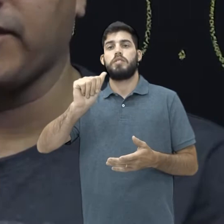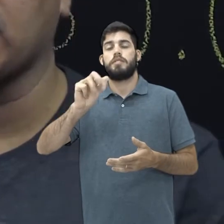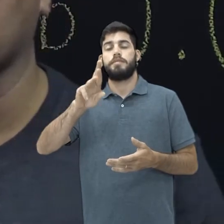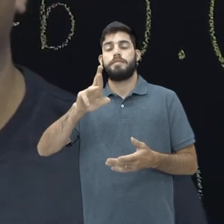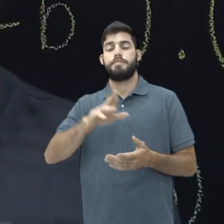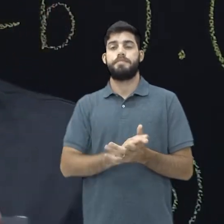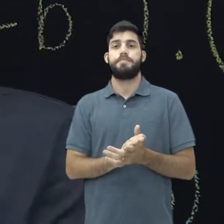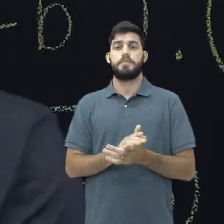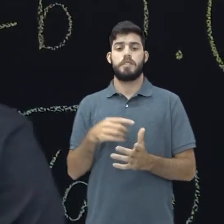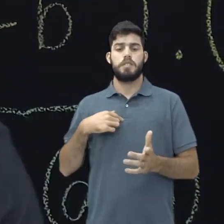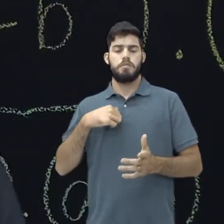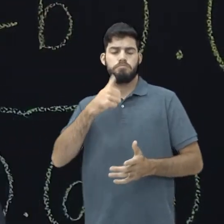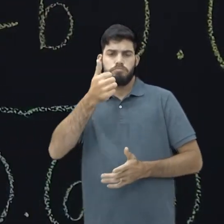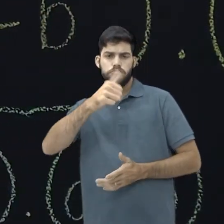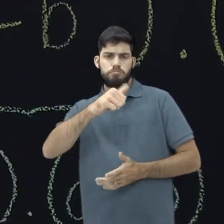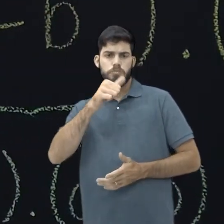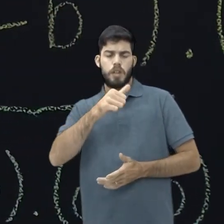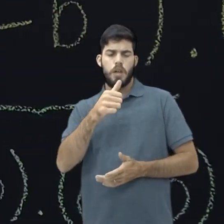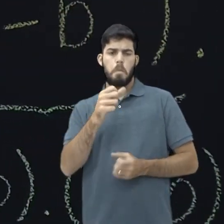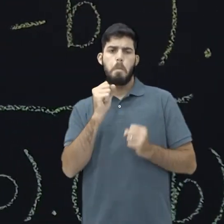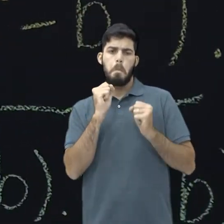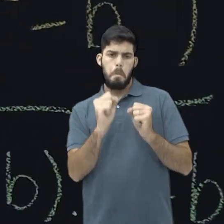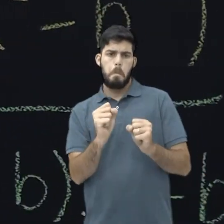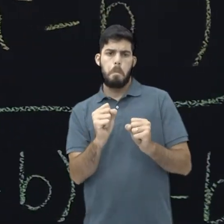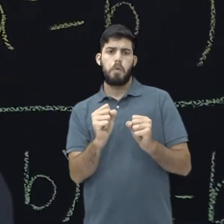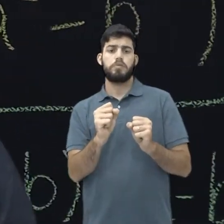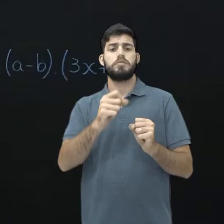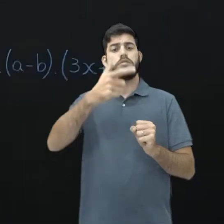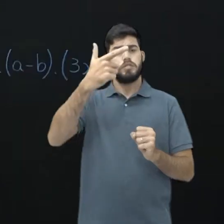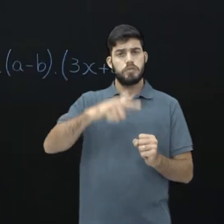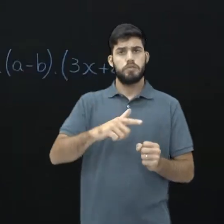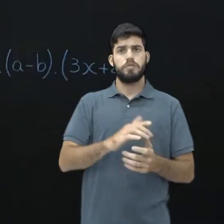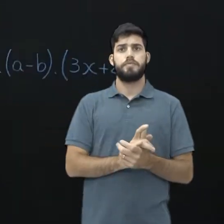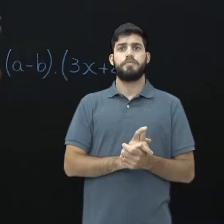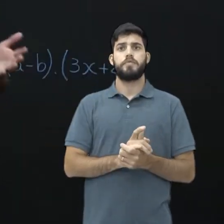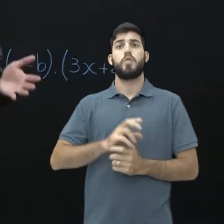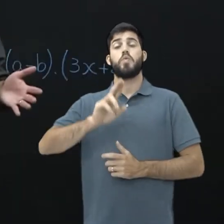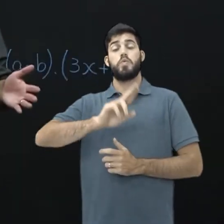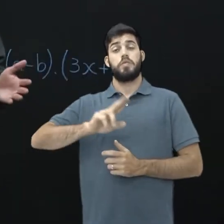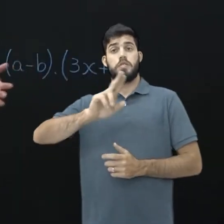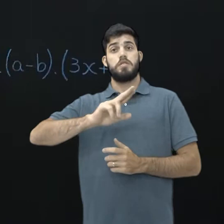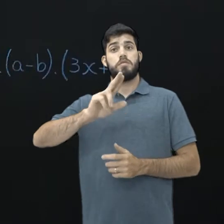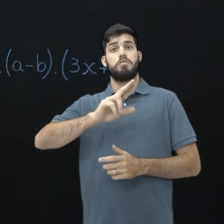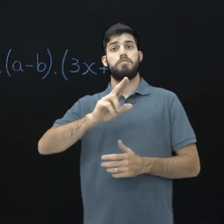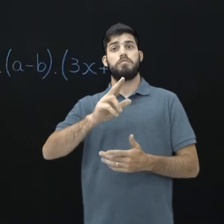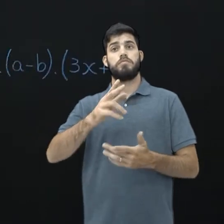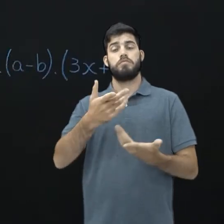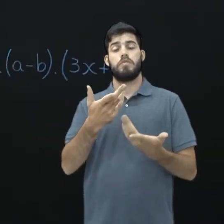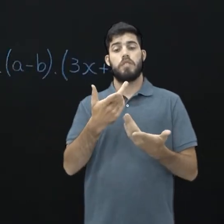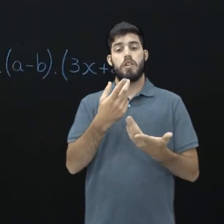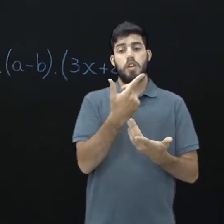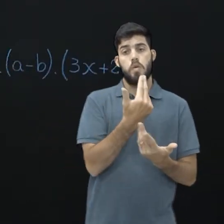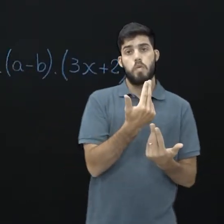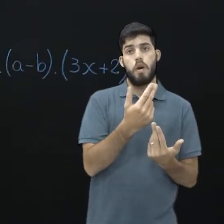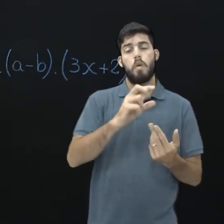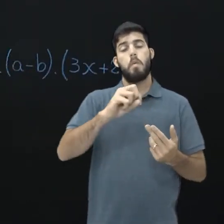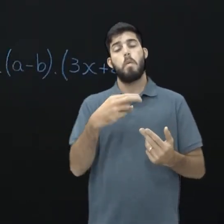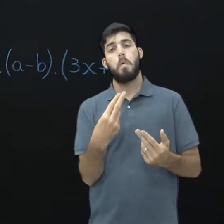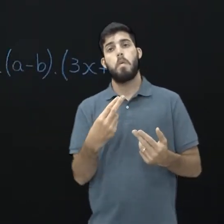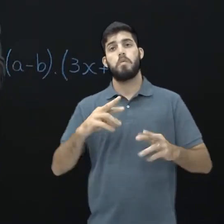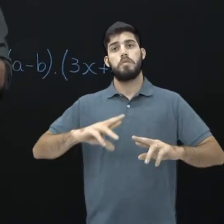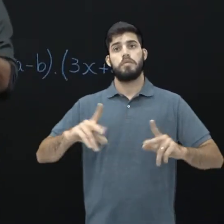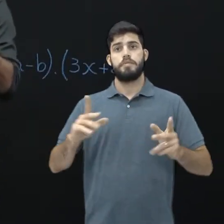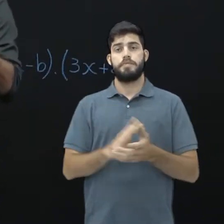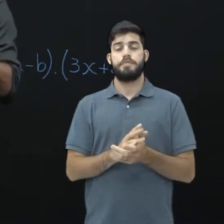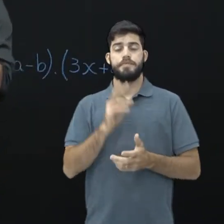um desses fatores é possível fatorá-lo novamente, utilizando a mesma fatoração ou outro tipo dela. Vamos